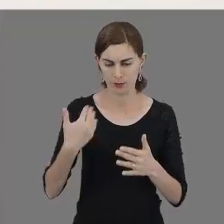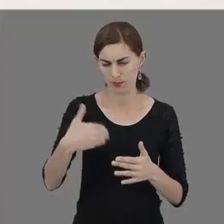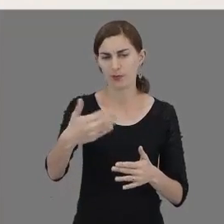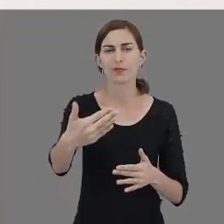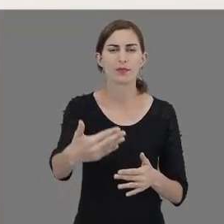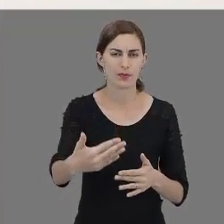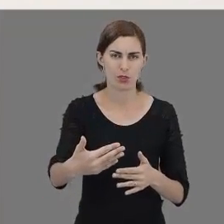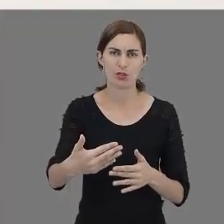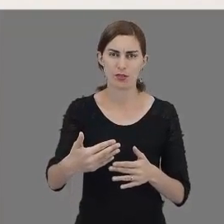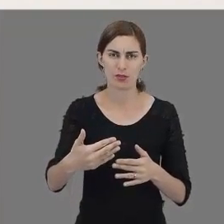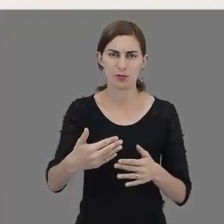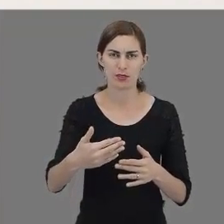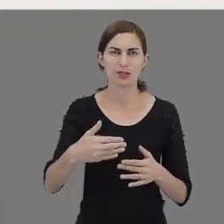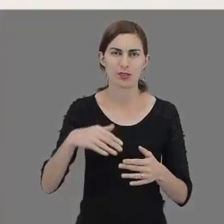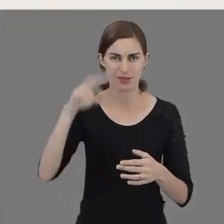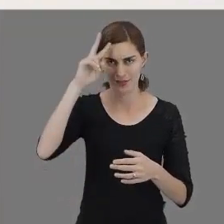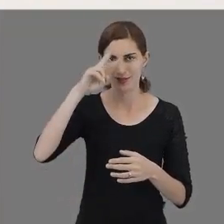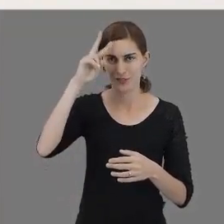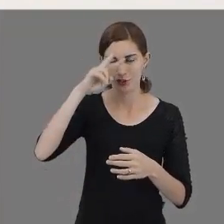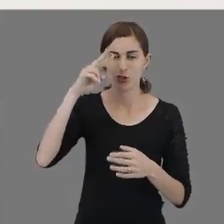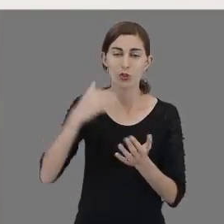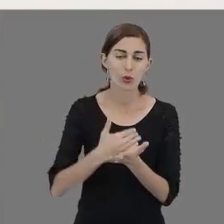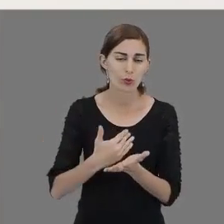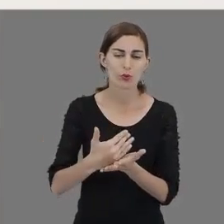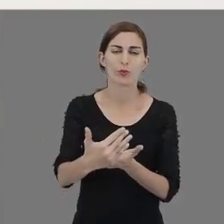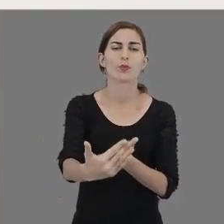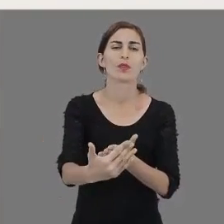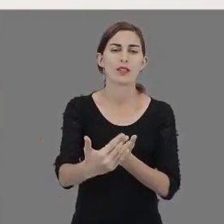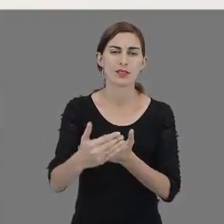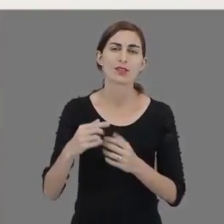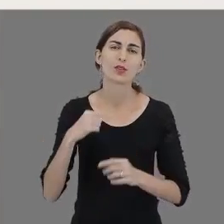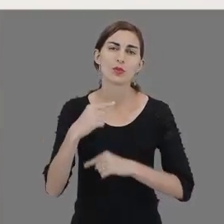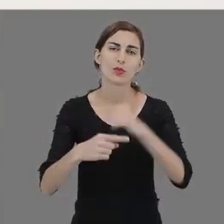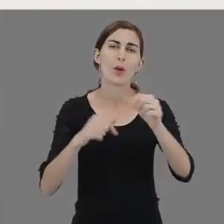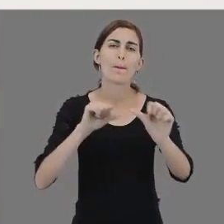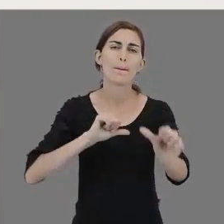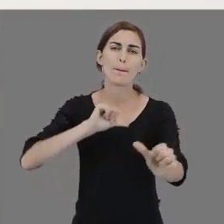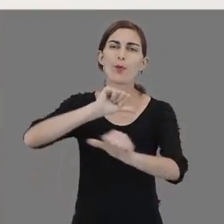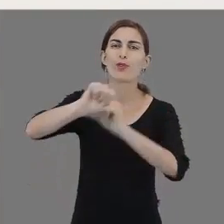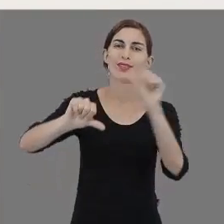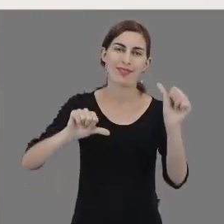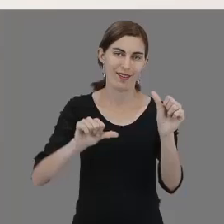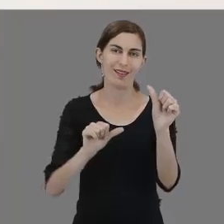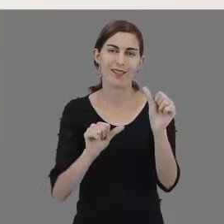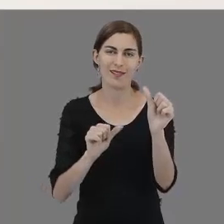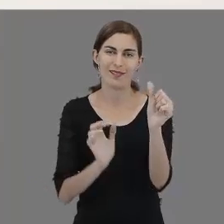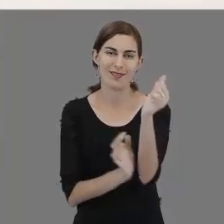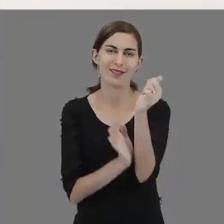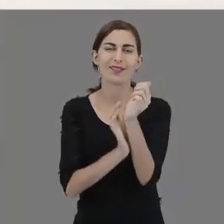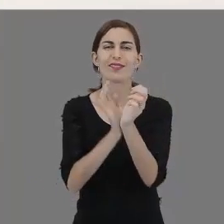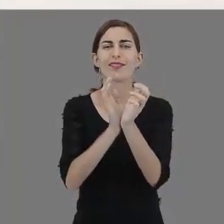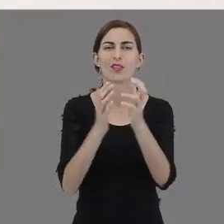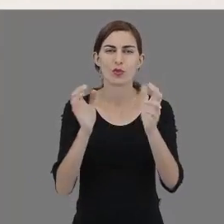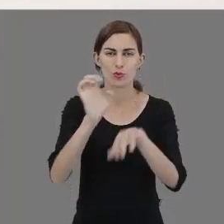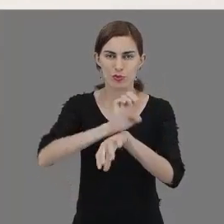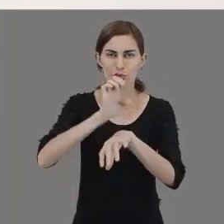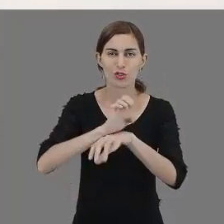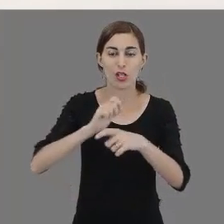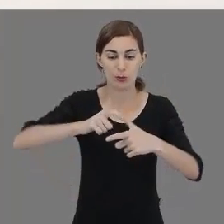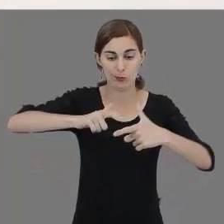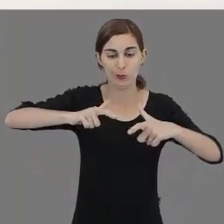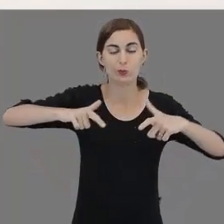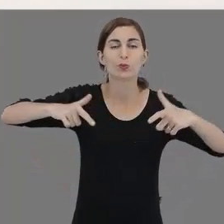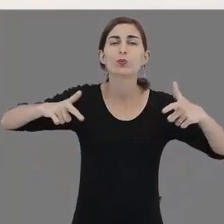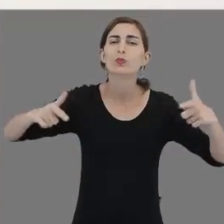as próximas etapas na história começam a vir no sentido de desburocratizar a máquina pública, né? O Estado